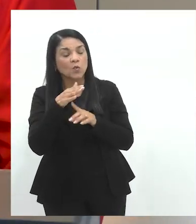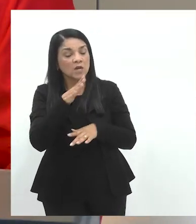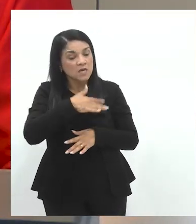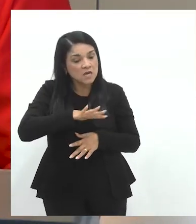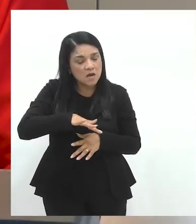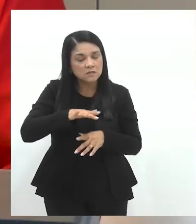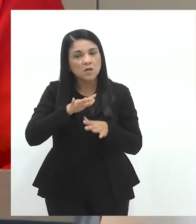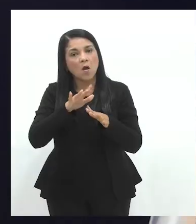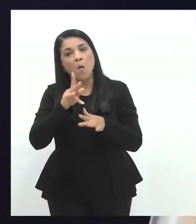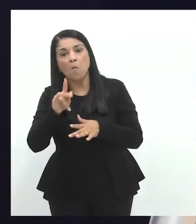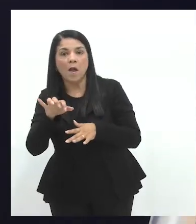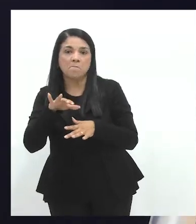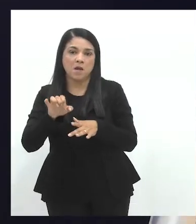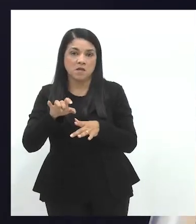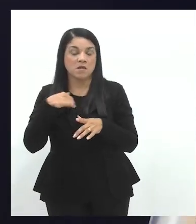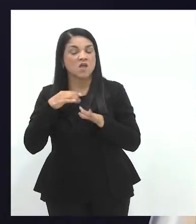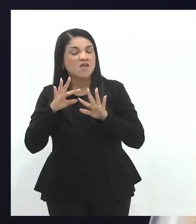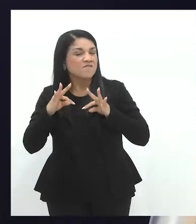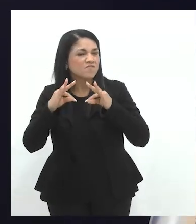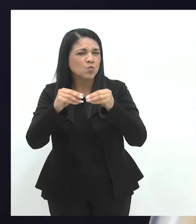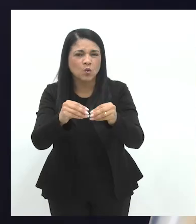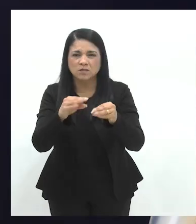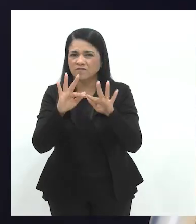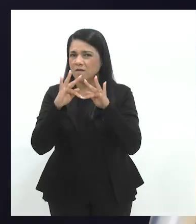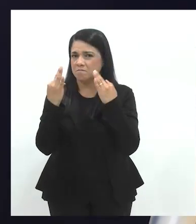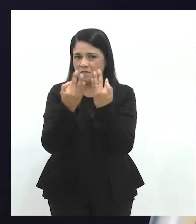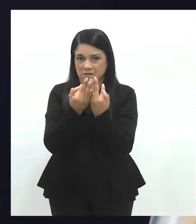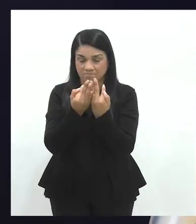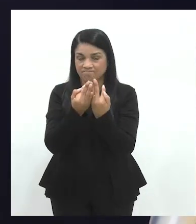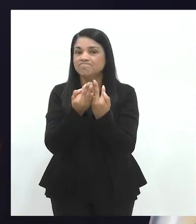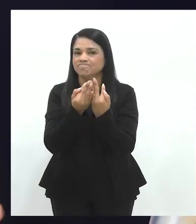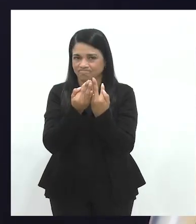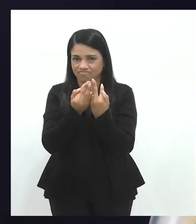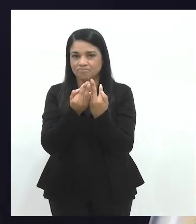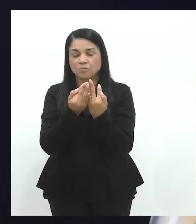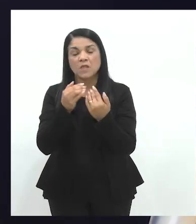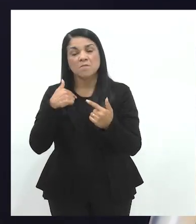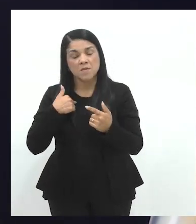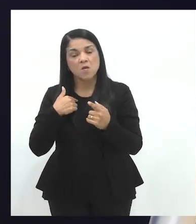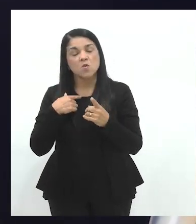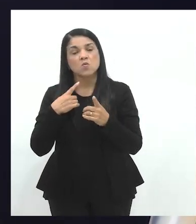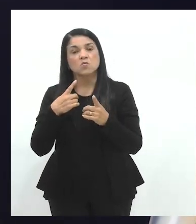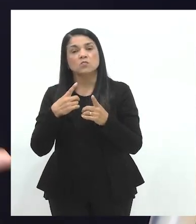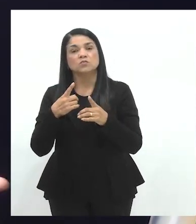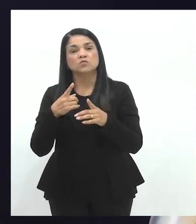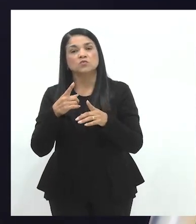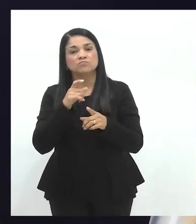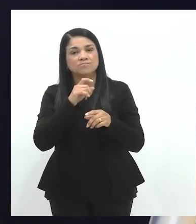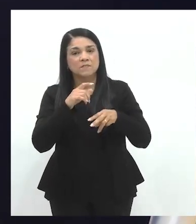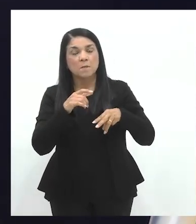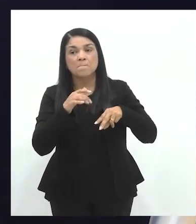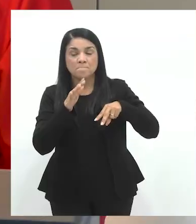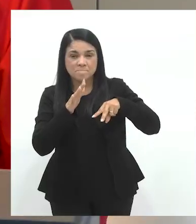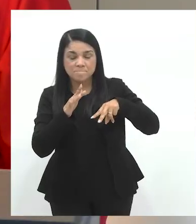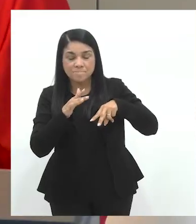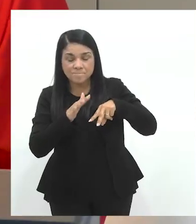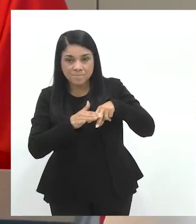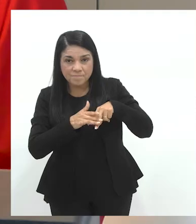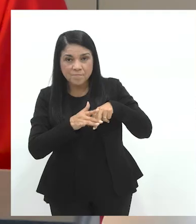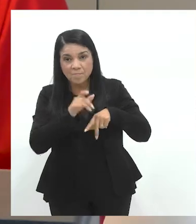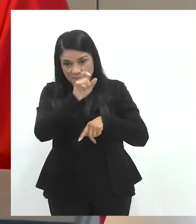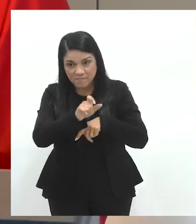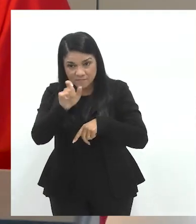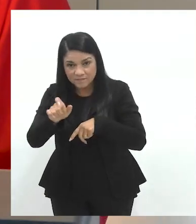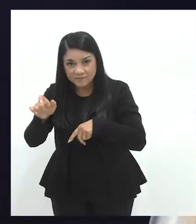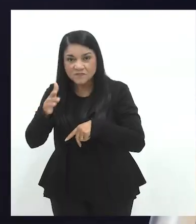ou com a família com a toda? família toda, Tá. tá? Com a família toda. Os meus pacientes, eu tenho uma amizade Porque os muito pais legal. acabam sendo pacientes